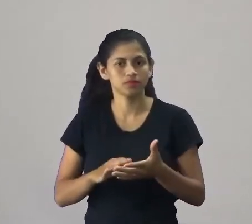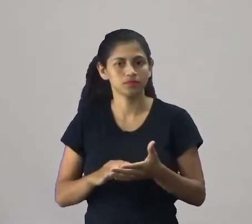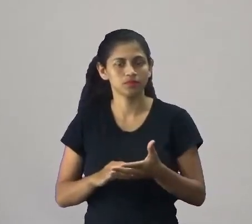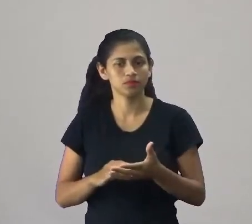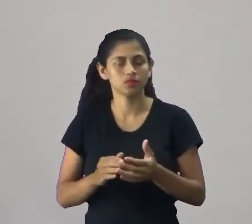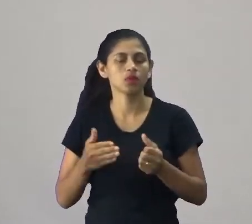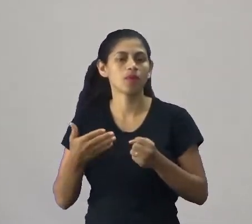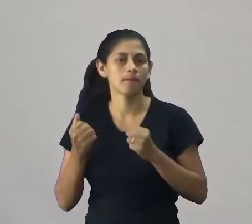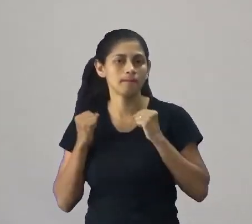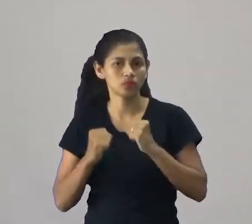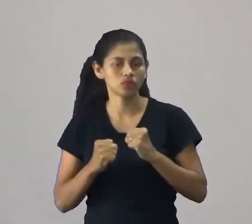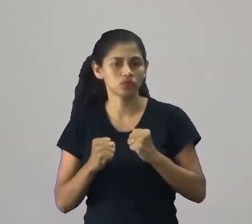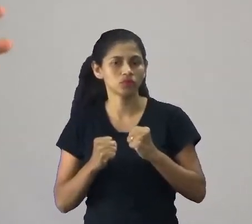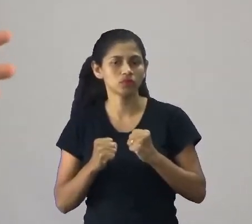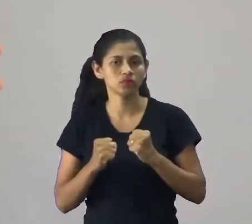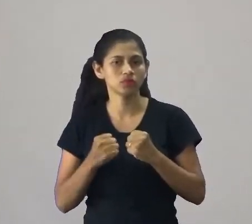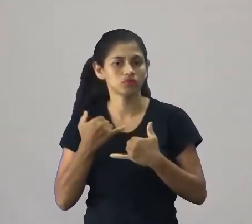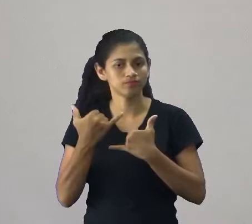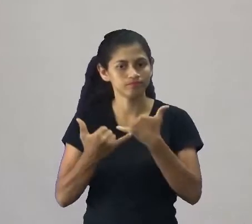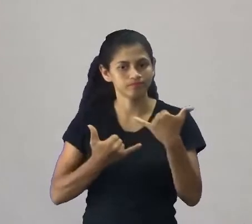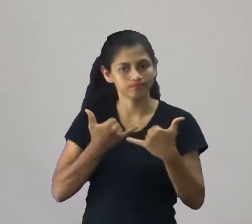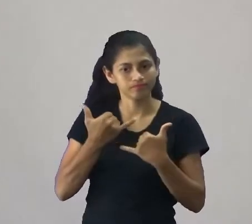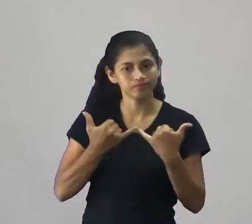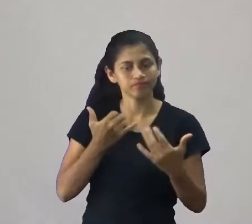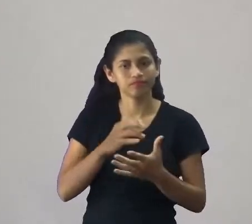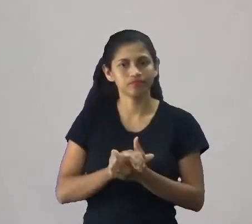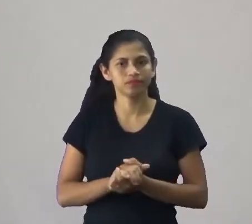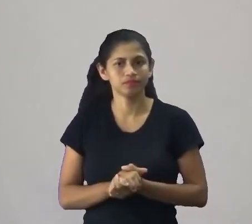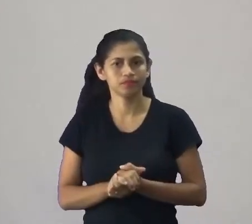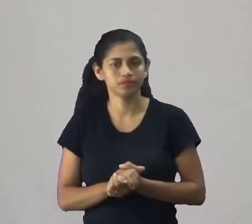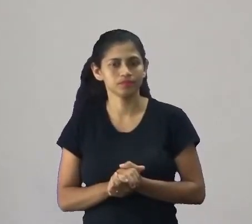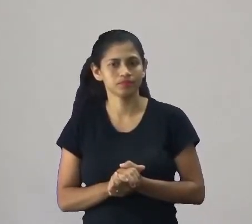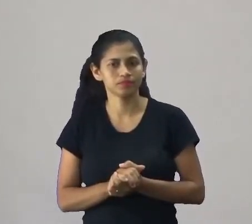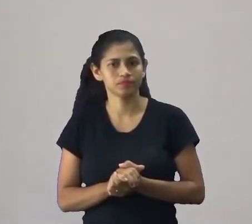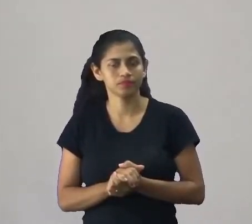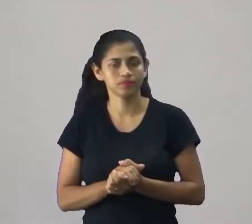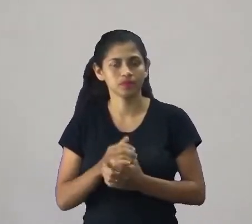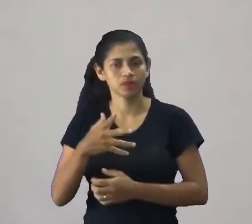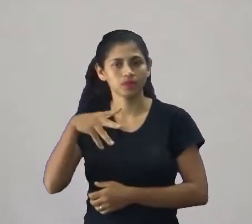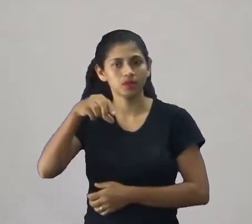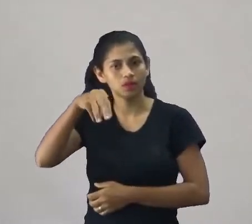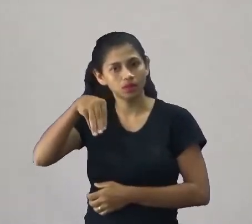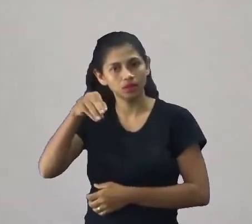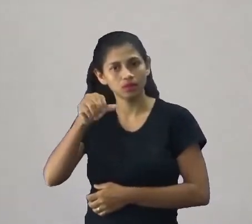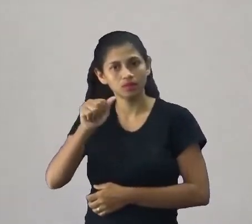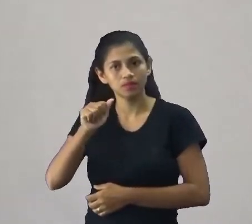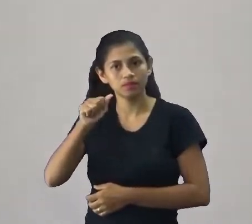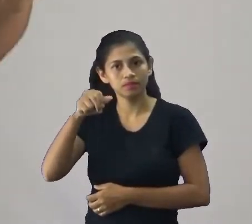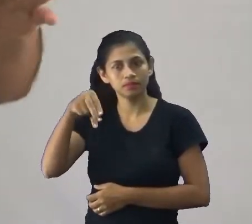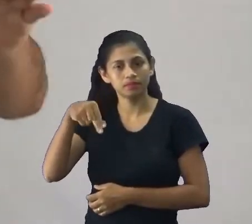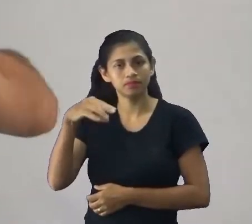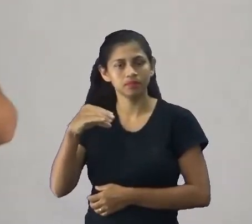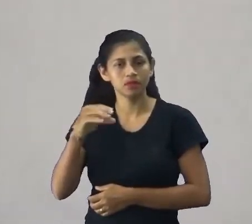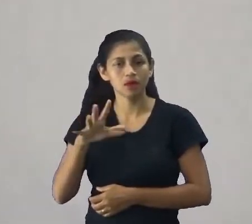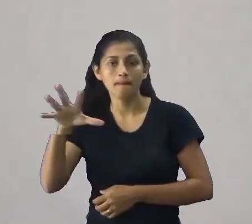princípio, podia ser sim uma brincadeira. Eu peguei, por exemplo, vamos brincar da manja. Vamos brincar da manja. Peguei. Tô